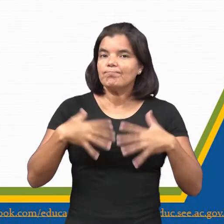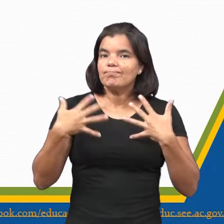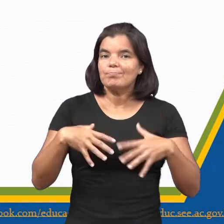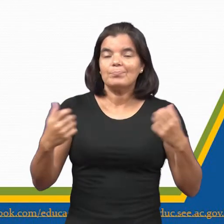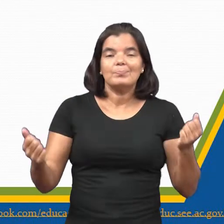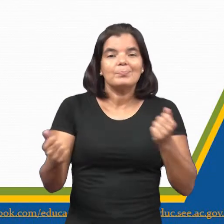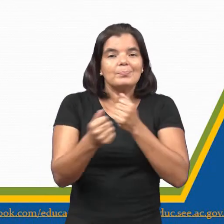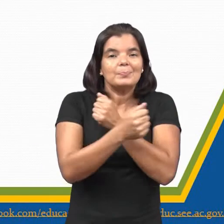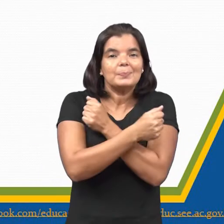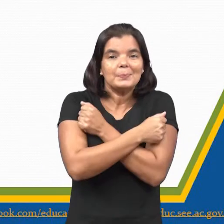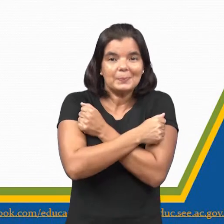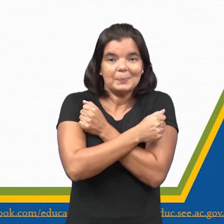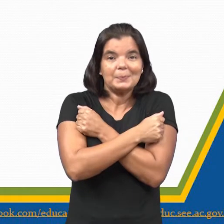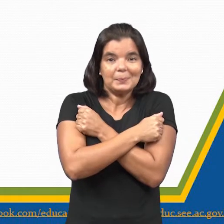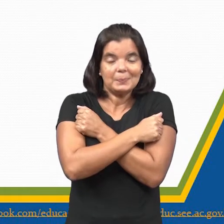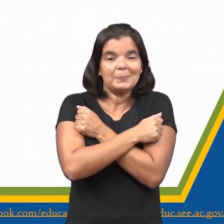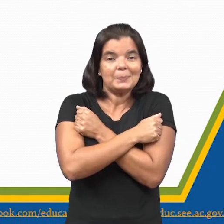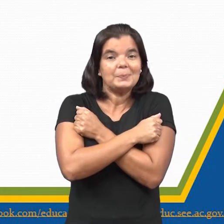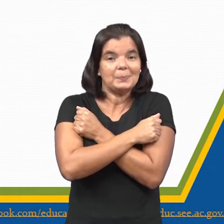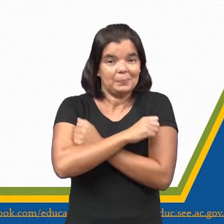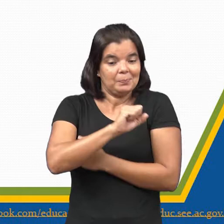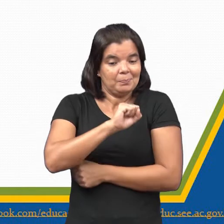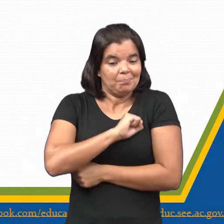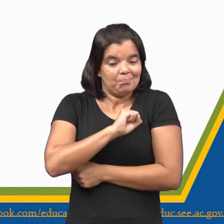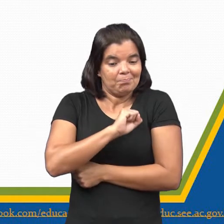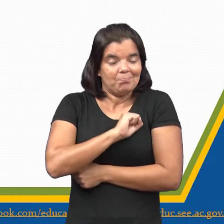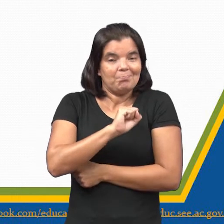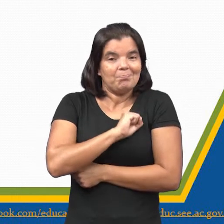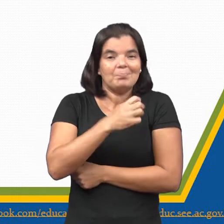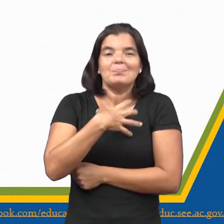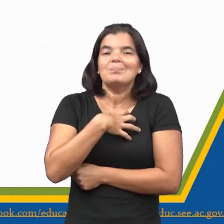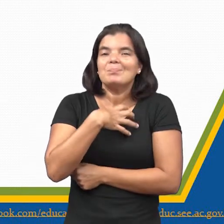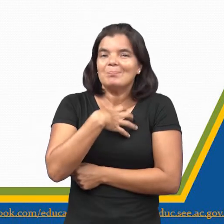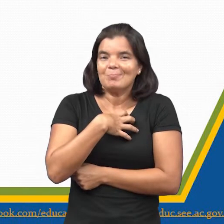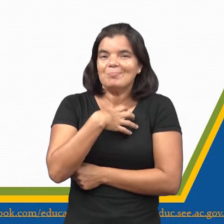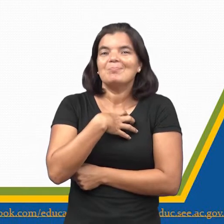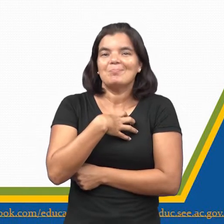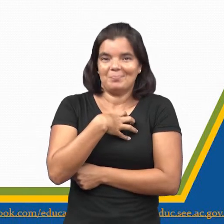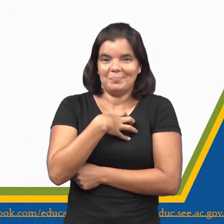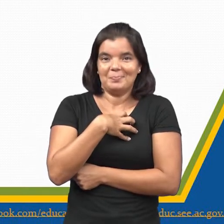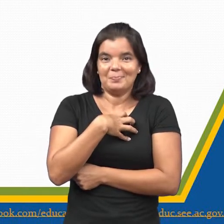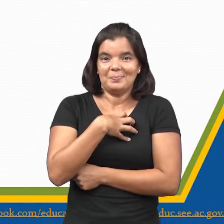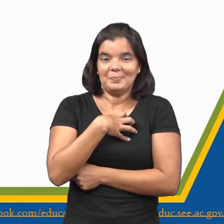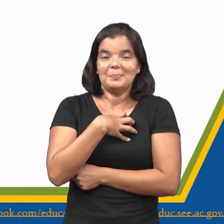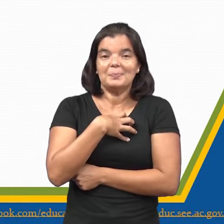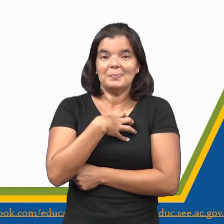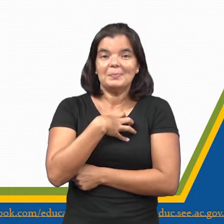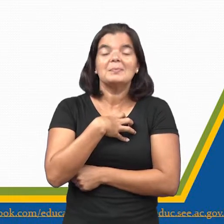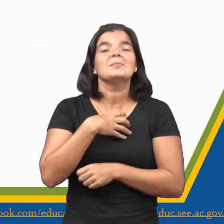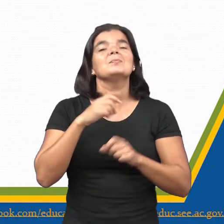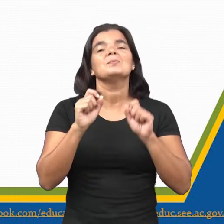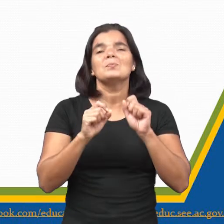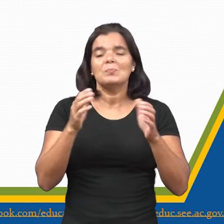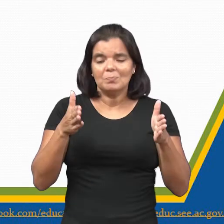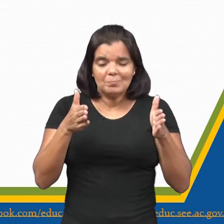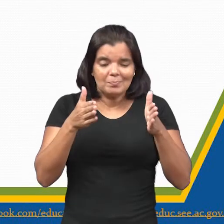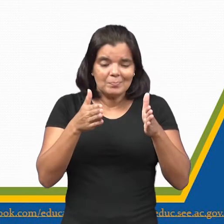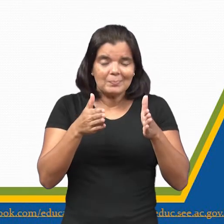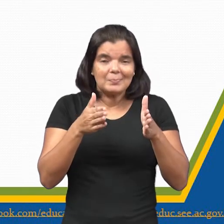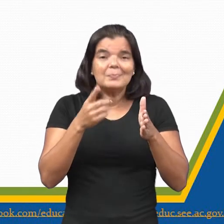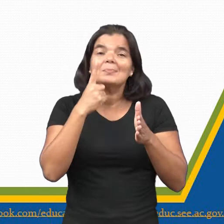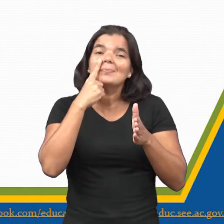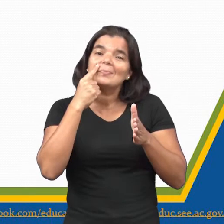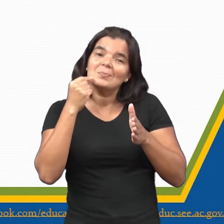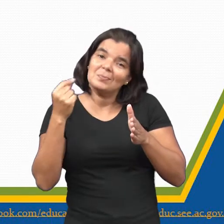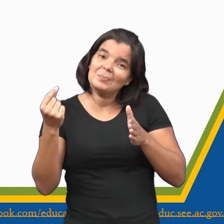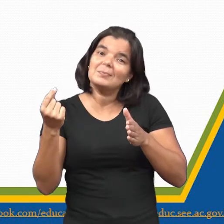que eu a abracei para que ela pudesse sentir o meu coração batendo por ela. Aquela pequena gatinha